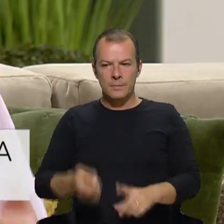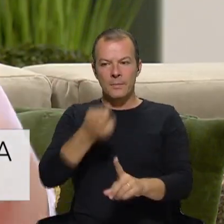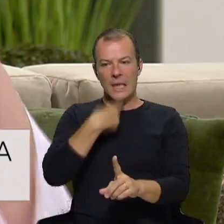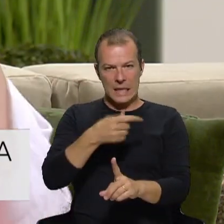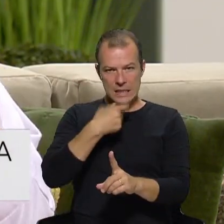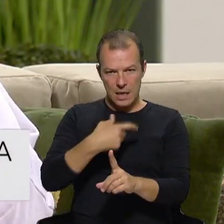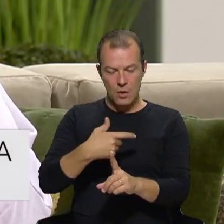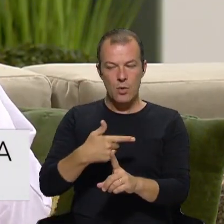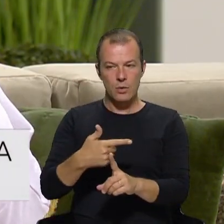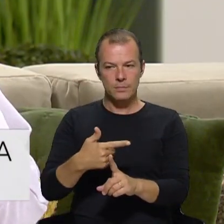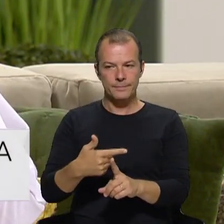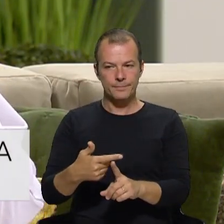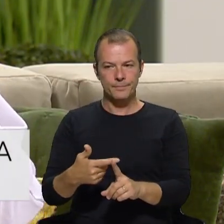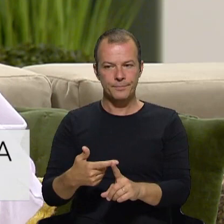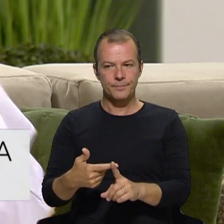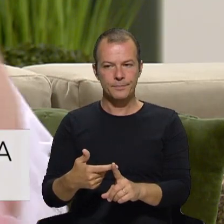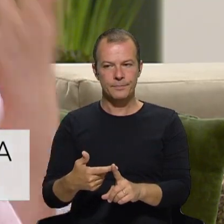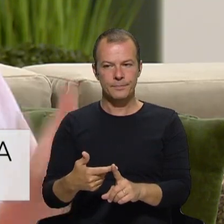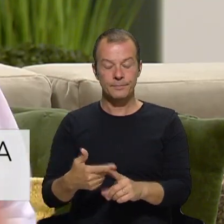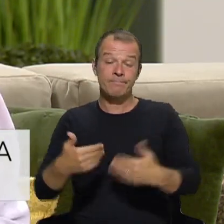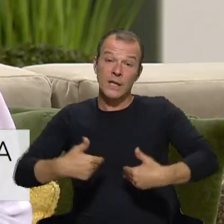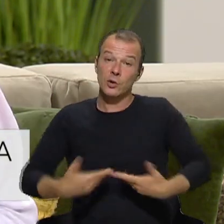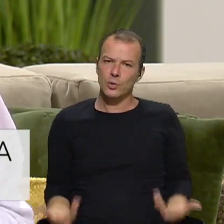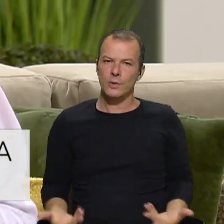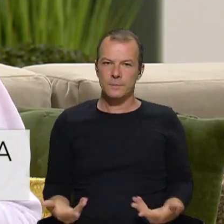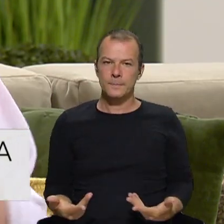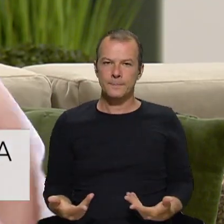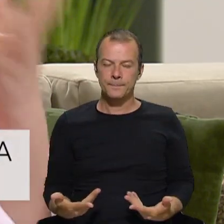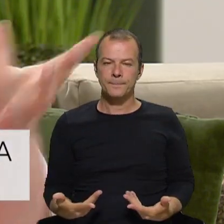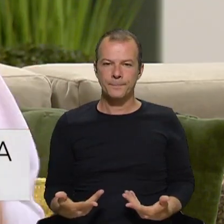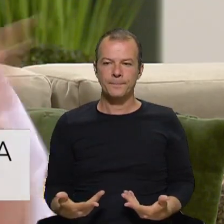medicação que me auxilia,